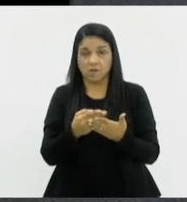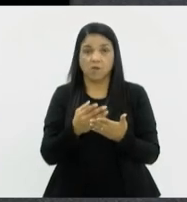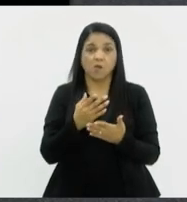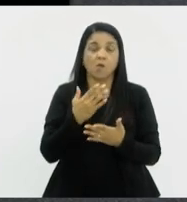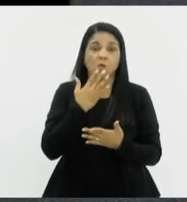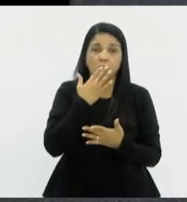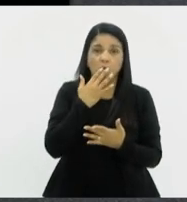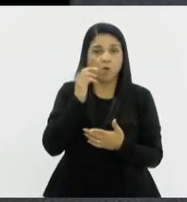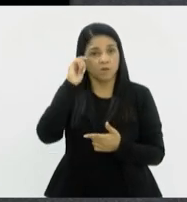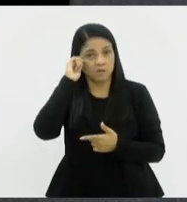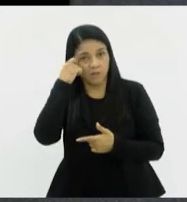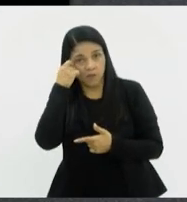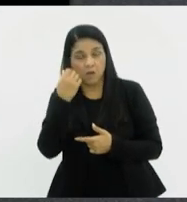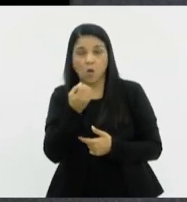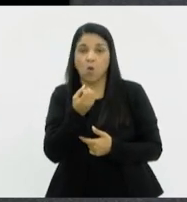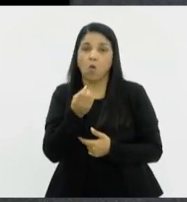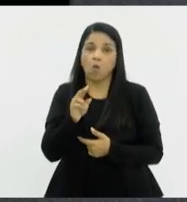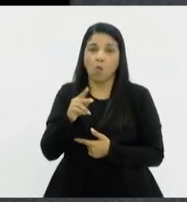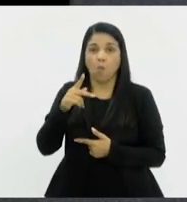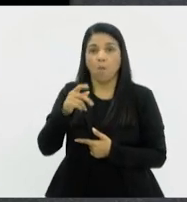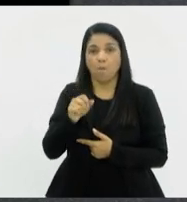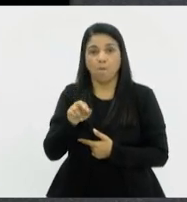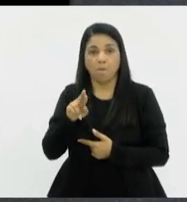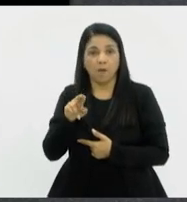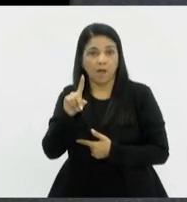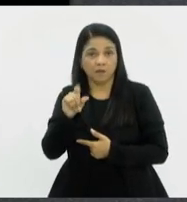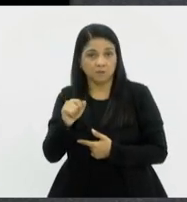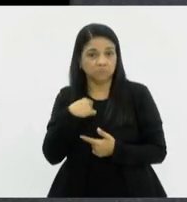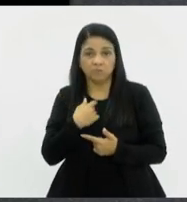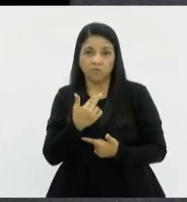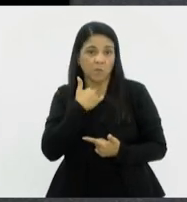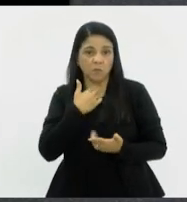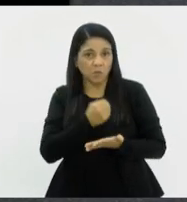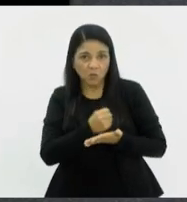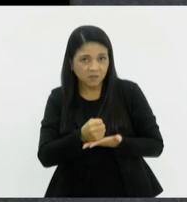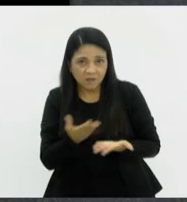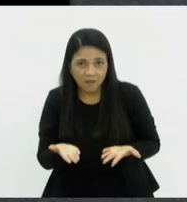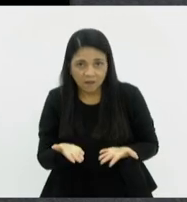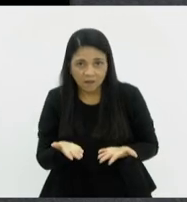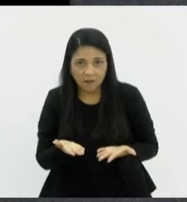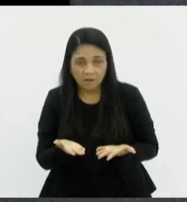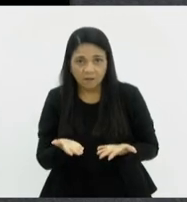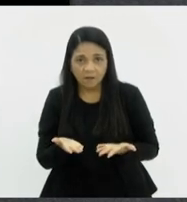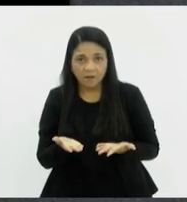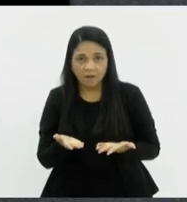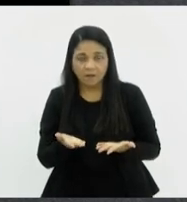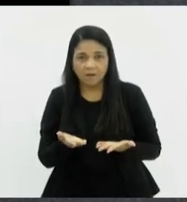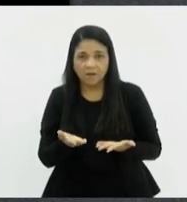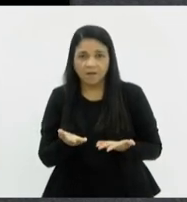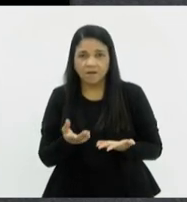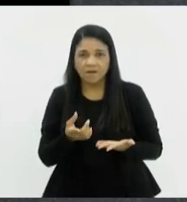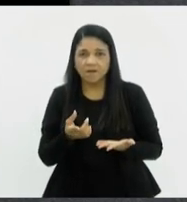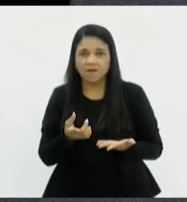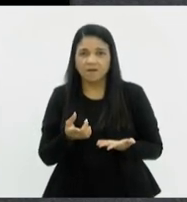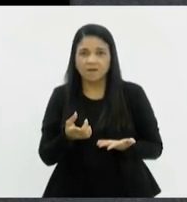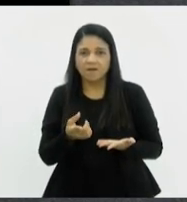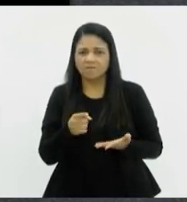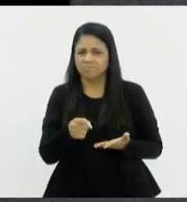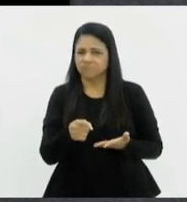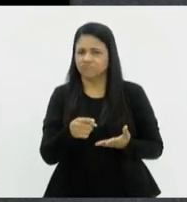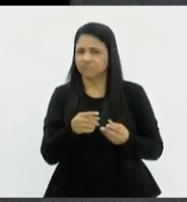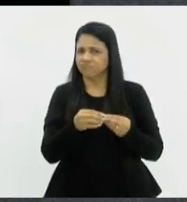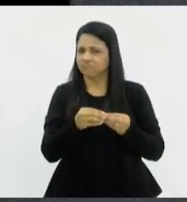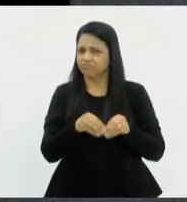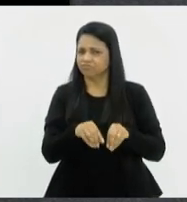ou parda, ele, infelizmente, não poderá contratar. Então, há uma